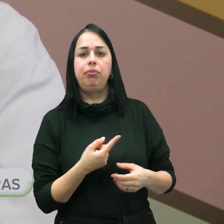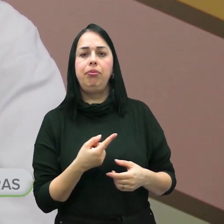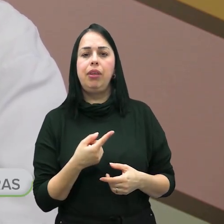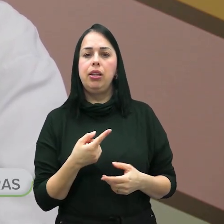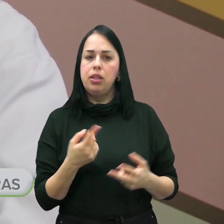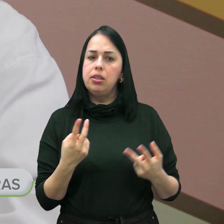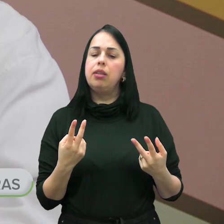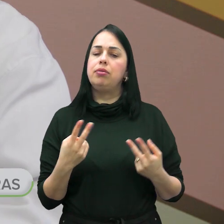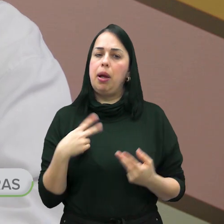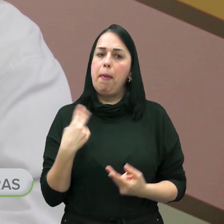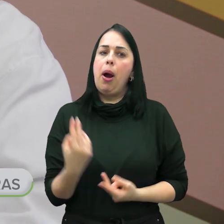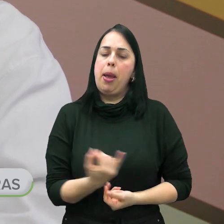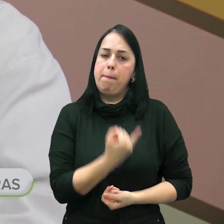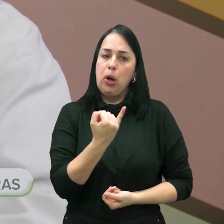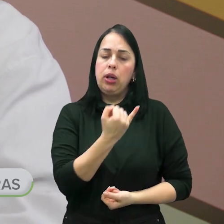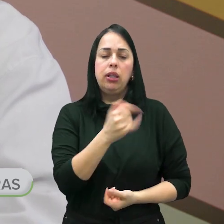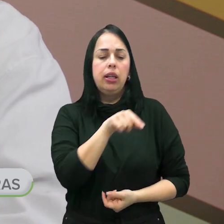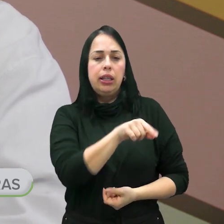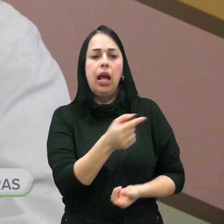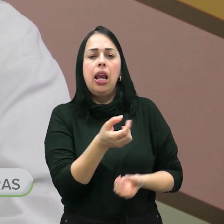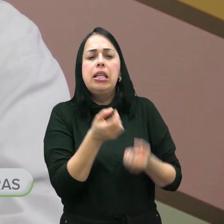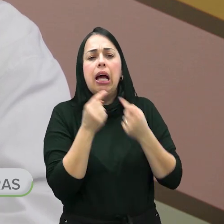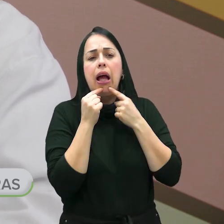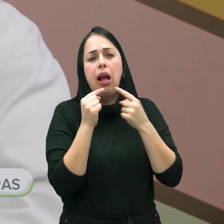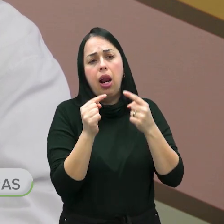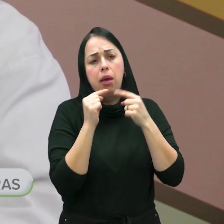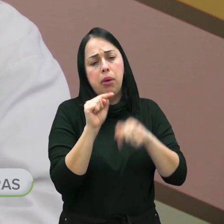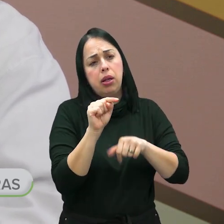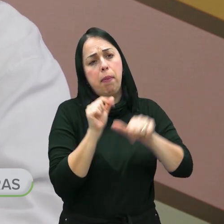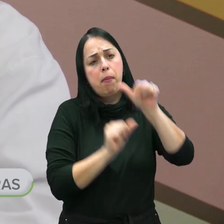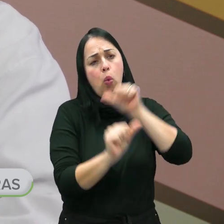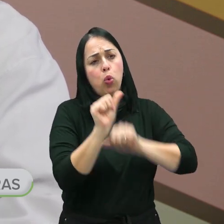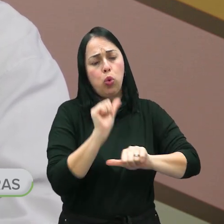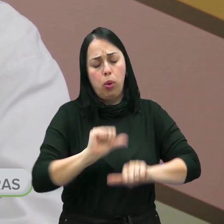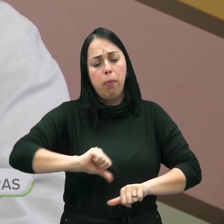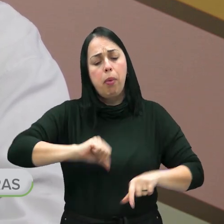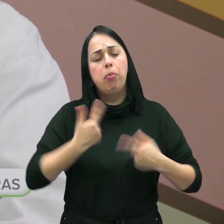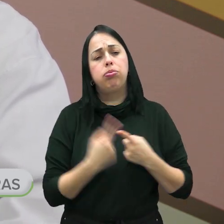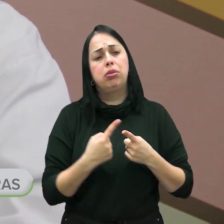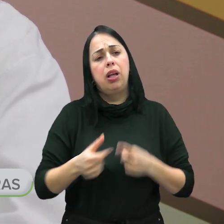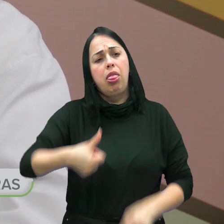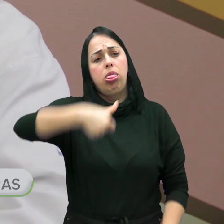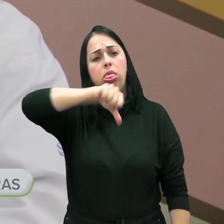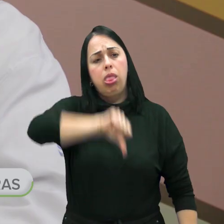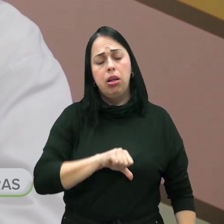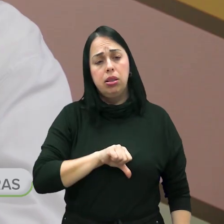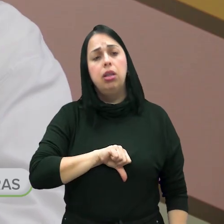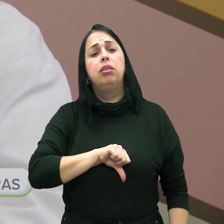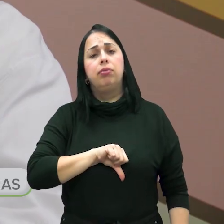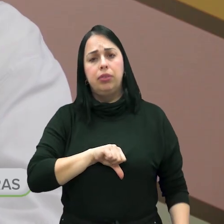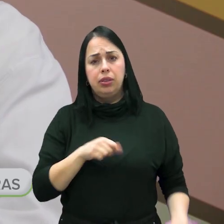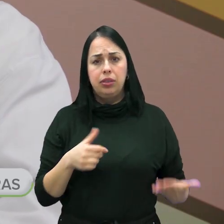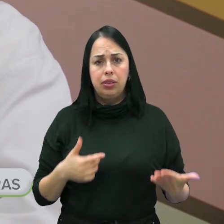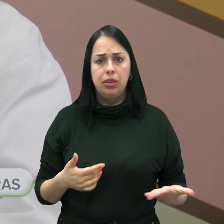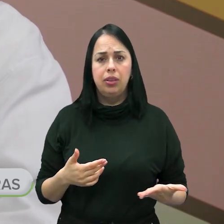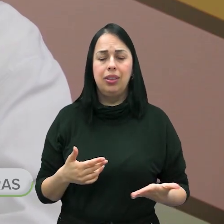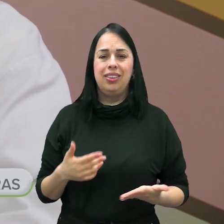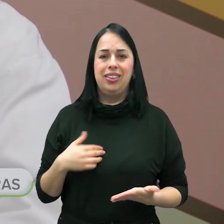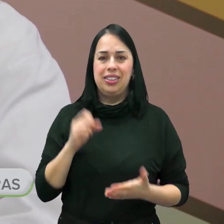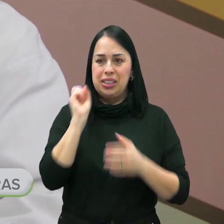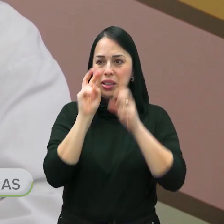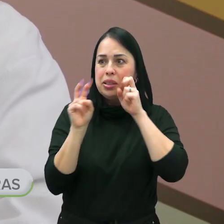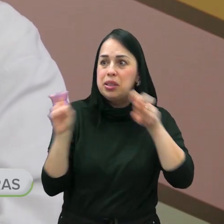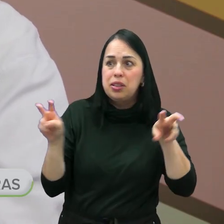realmente, valor para as queixas dessa alteração da autoestima. Então, a gente não vê muito